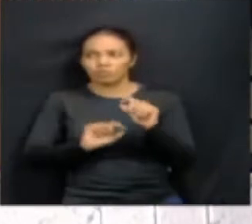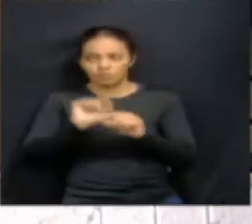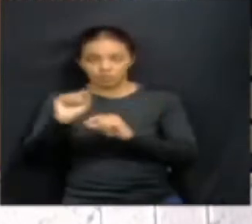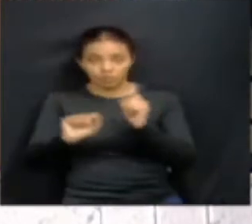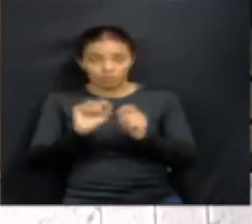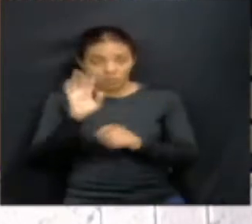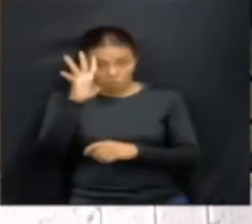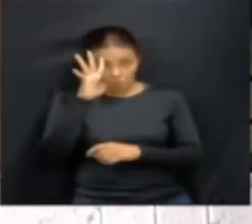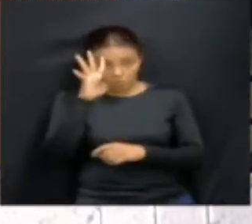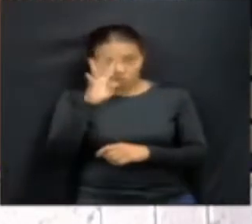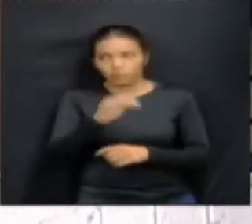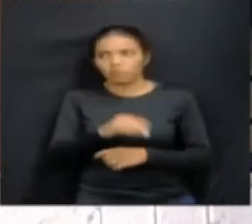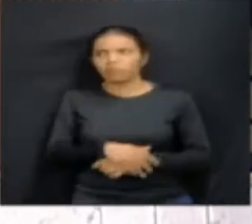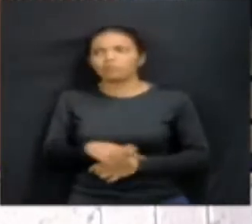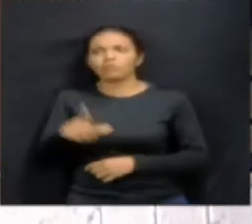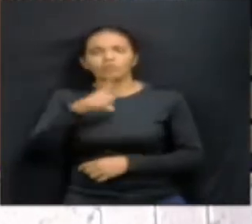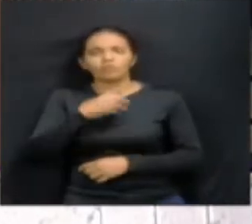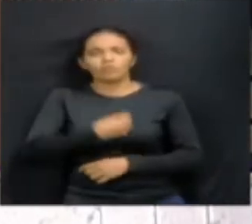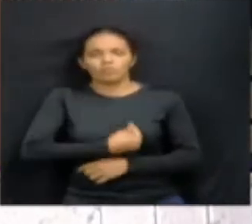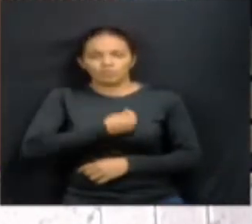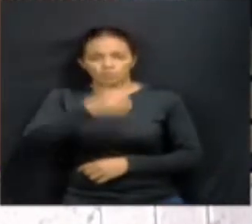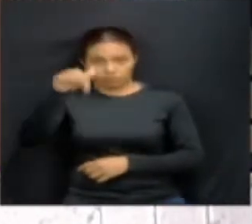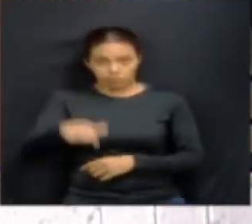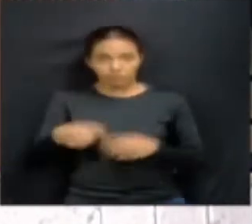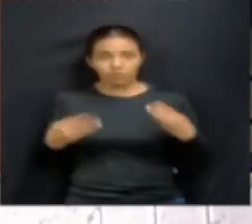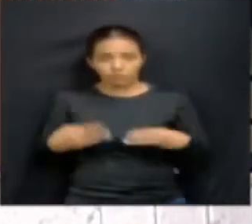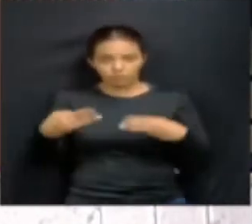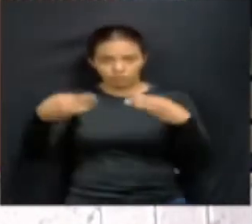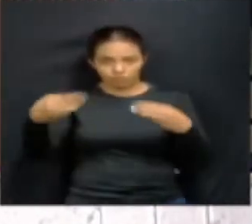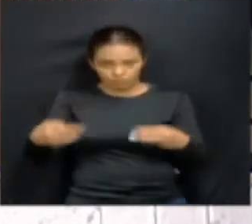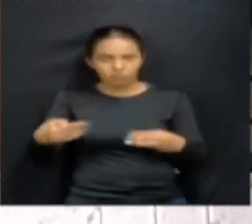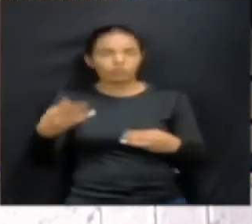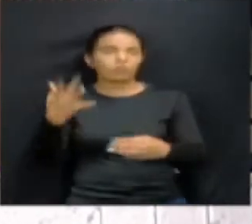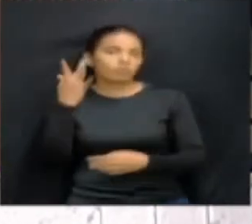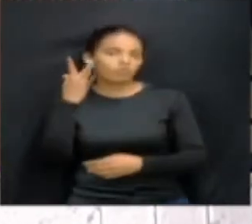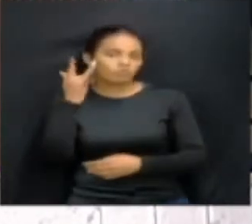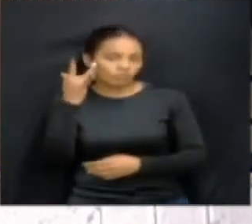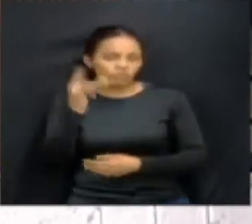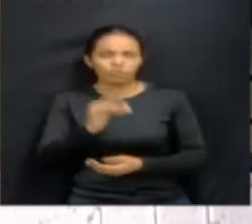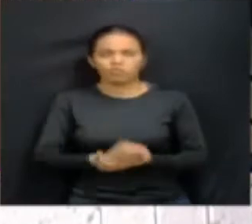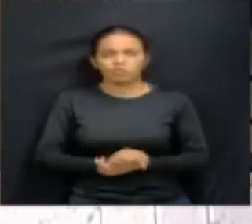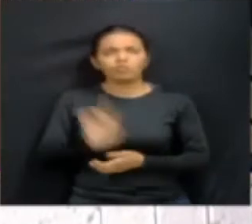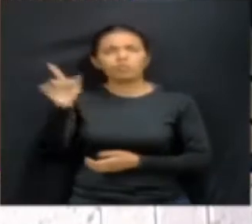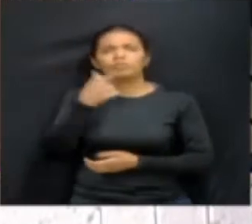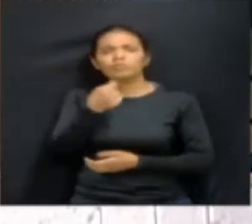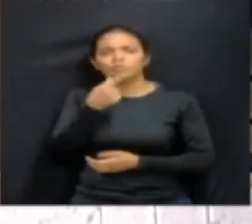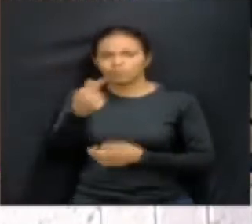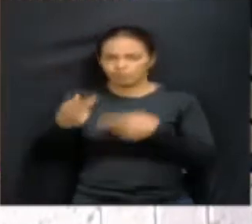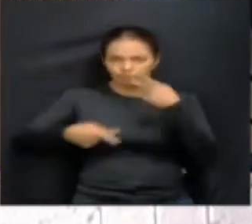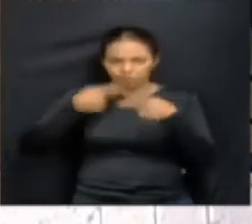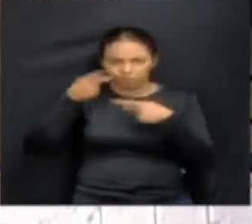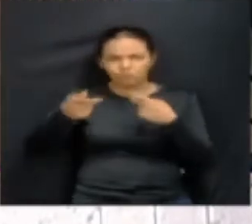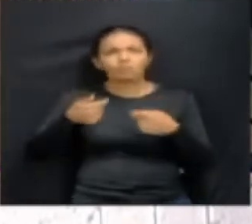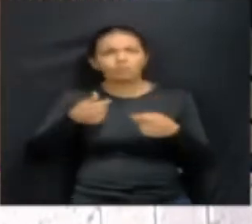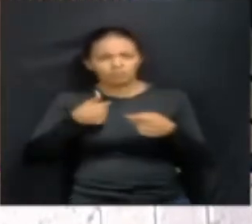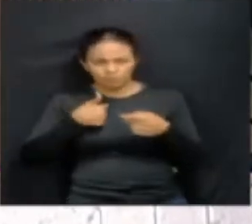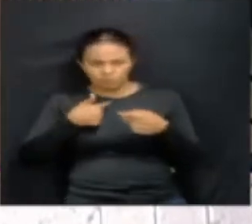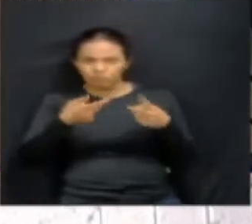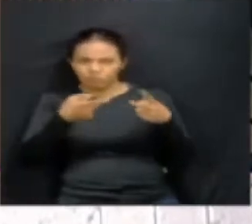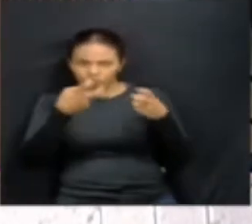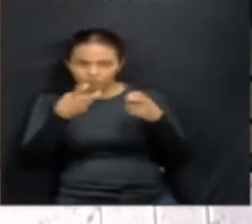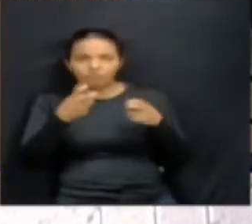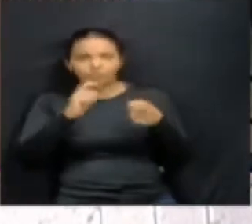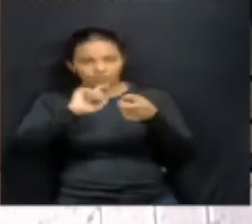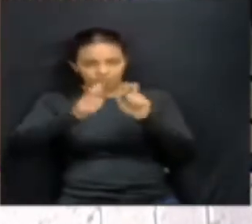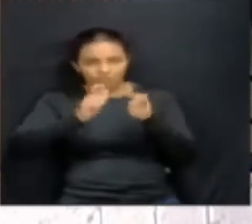quarta-feira em que esteve aqui o ministro da infraestrutura Tarcísio sobre as suas palavras no ato eu acompanhei o ato